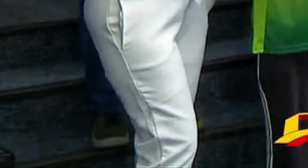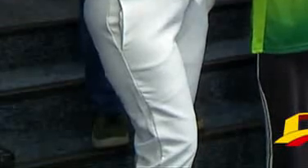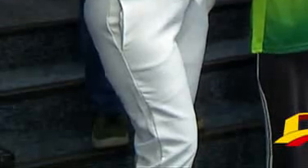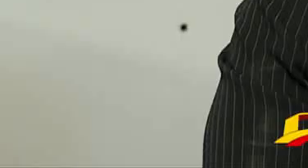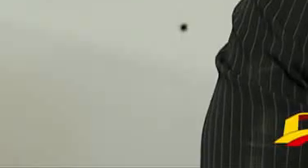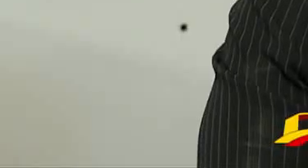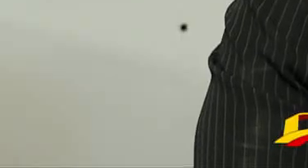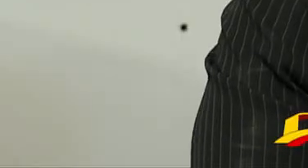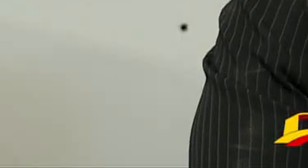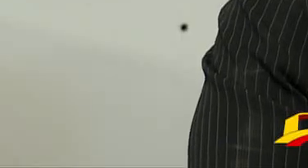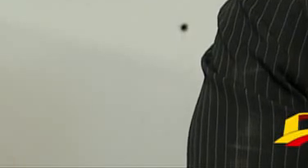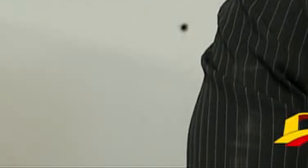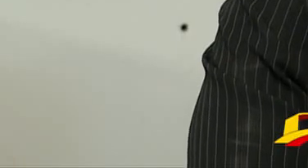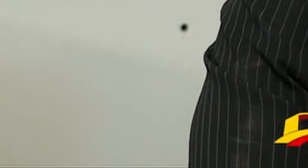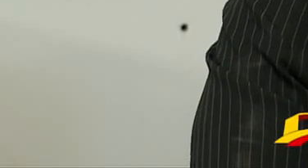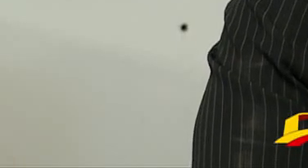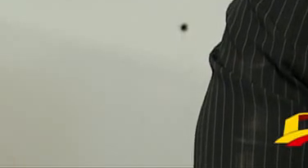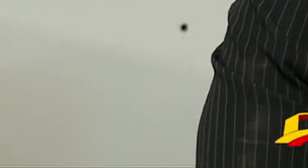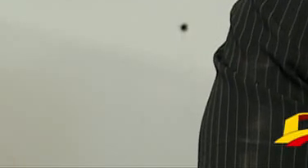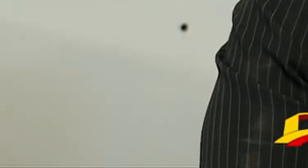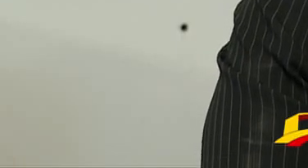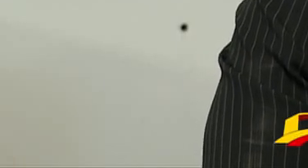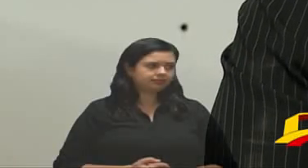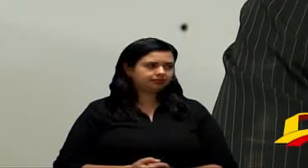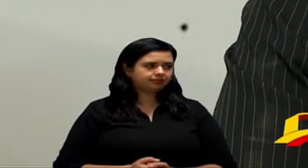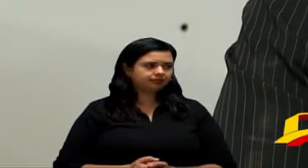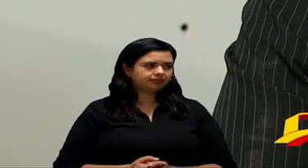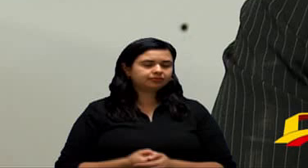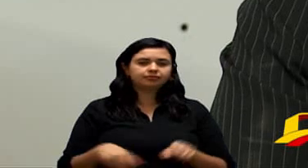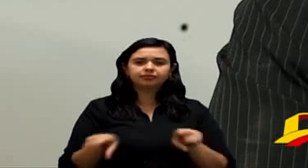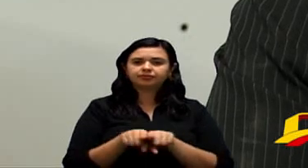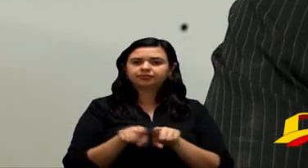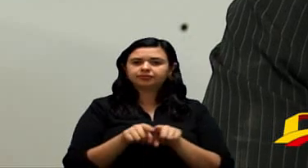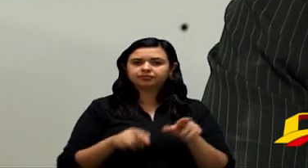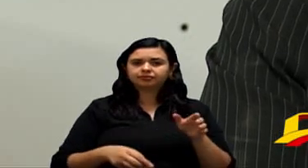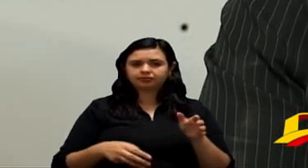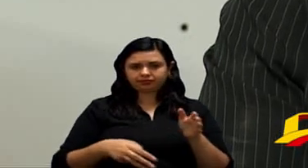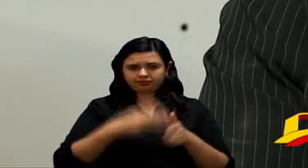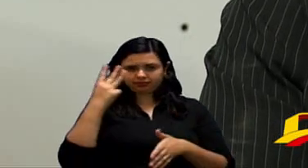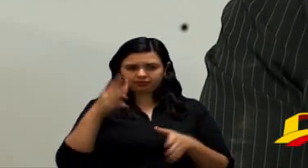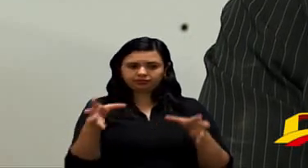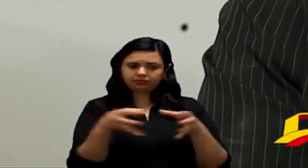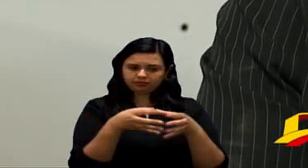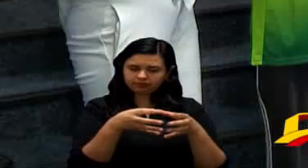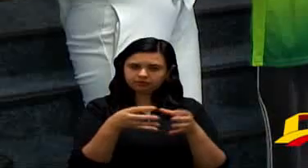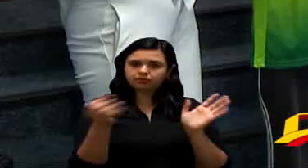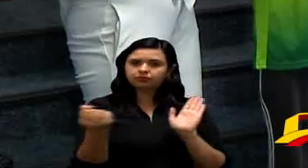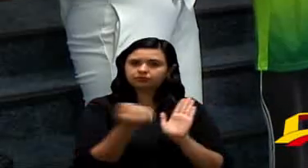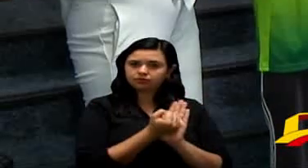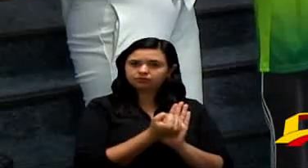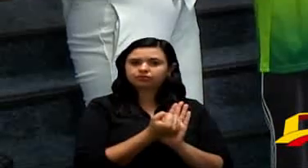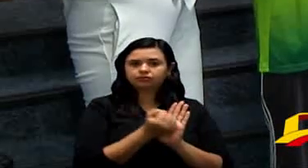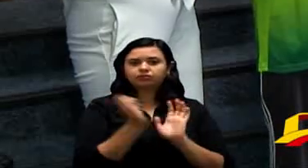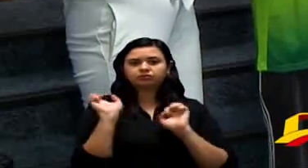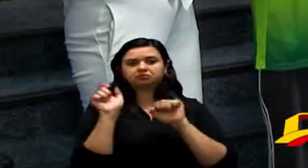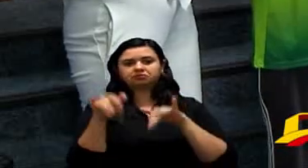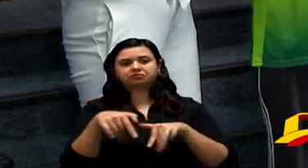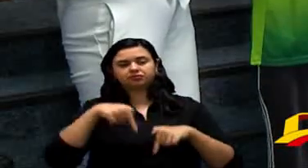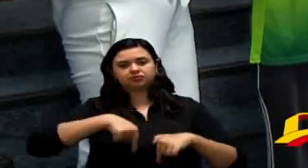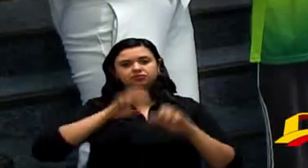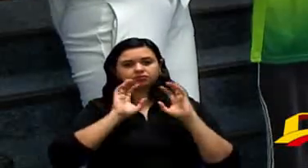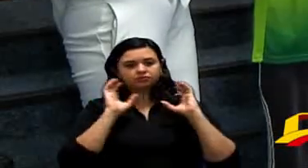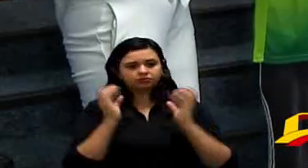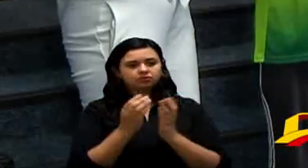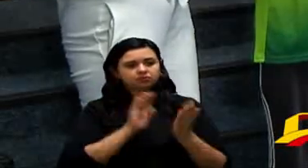né então eu vou essa terceira grupo de pessoas que nós trouxemos aqui na câmara para fazer